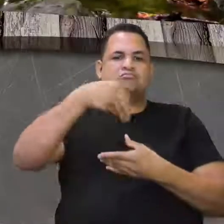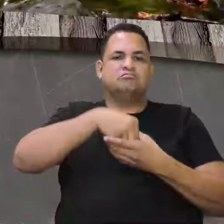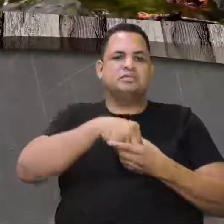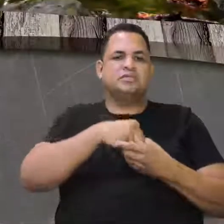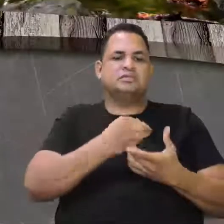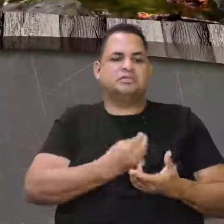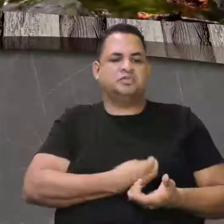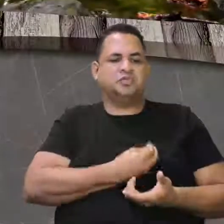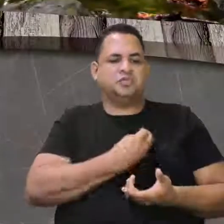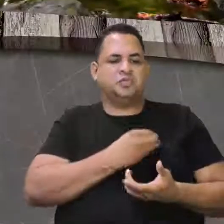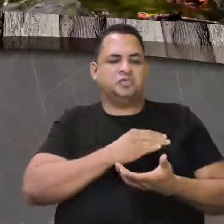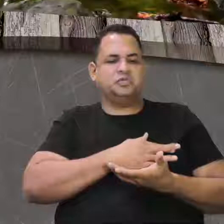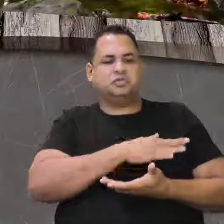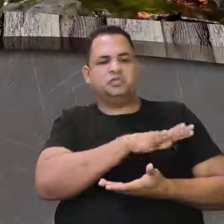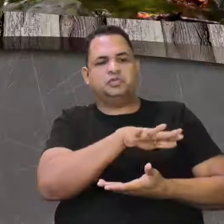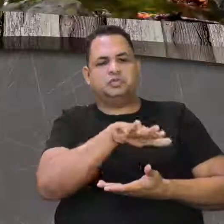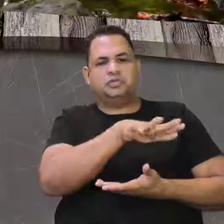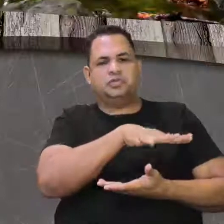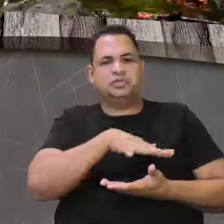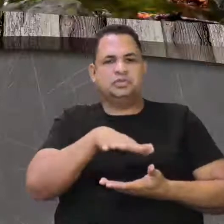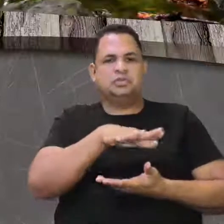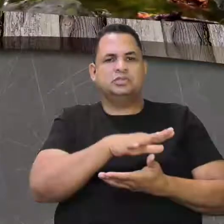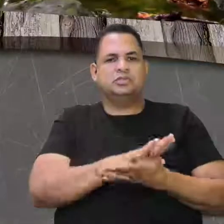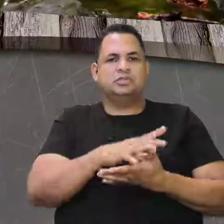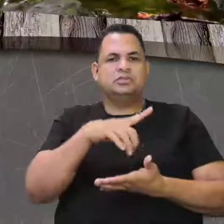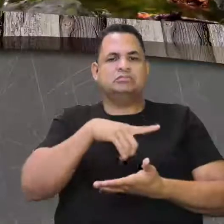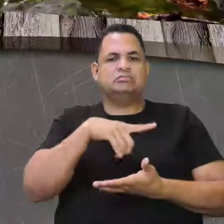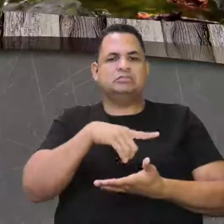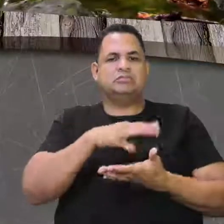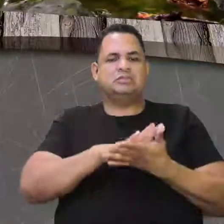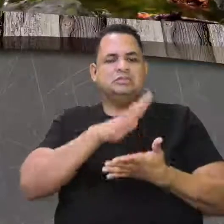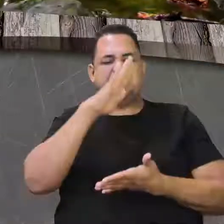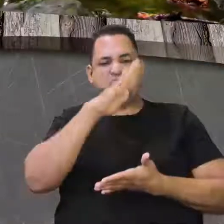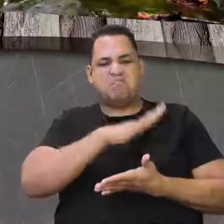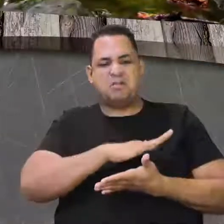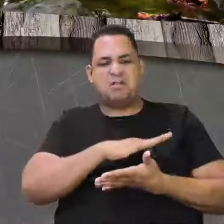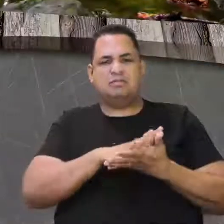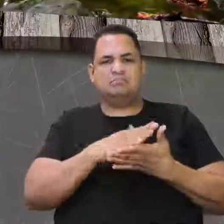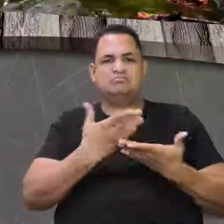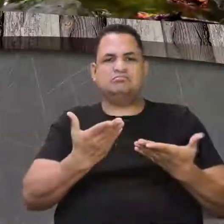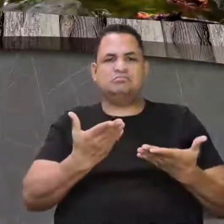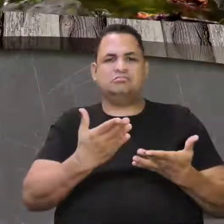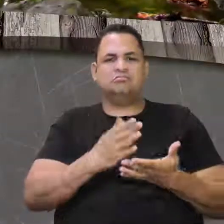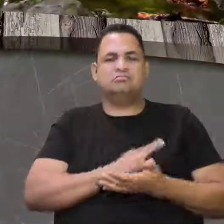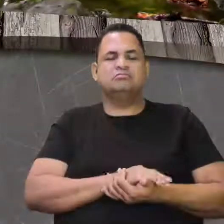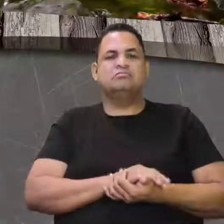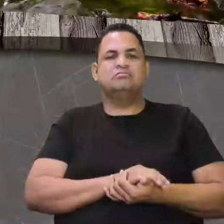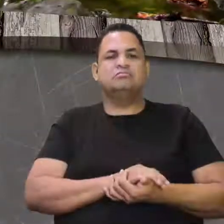biomas. Pessoas de má intenção, má índole,